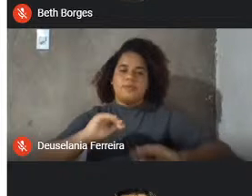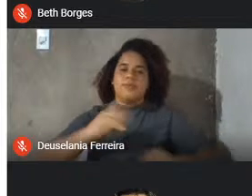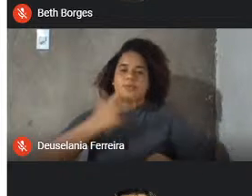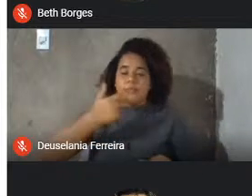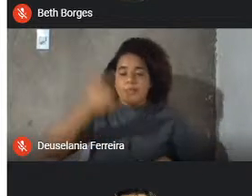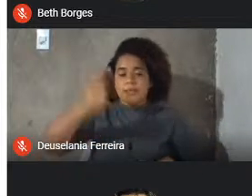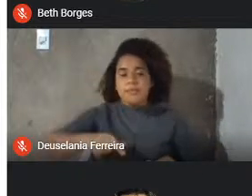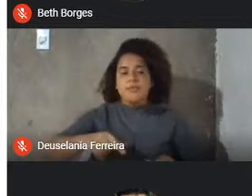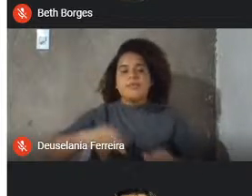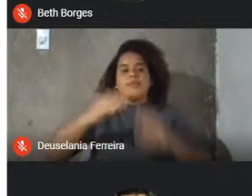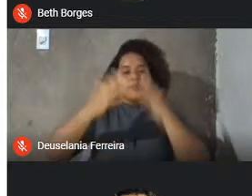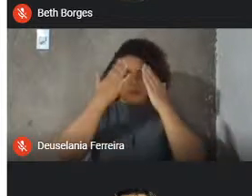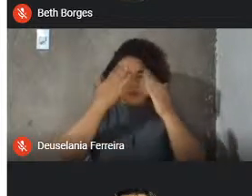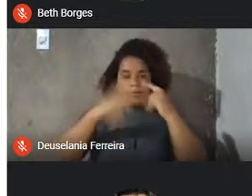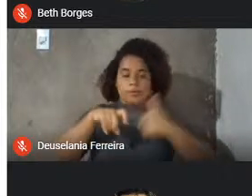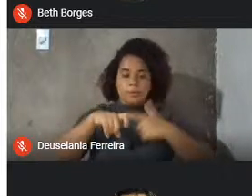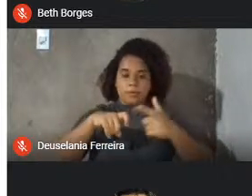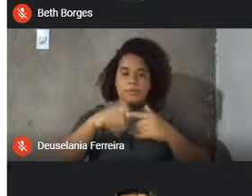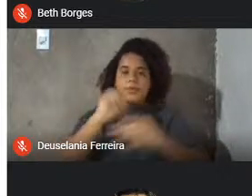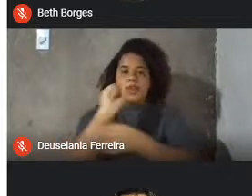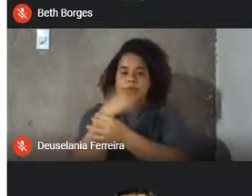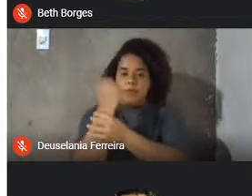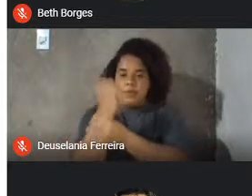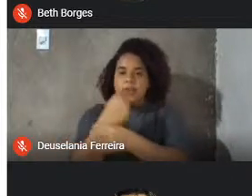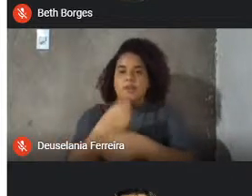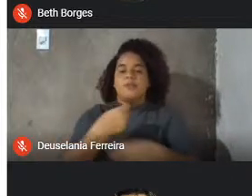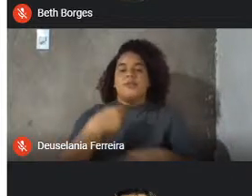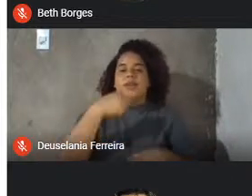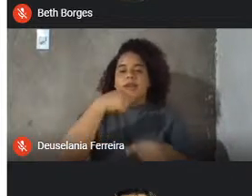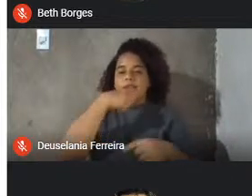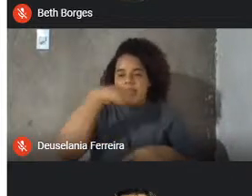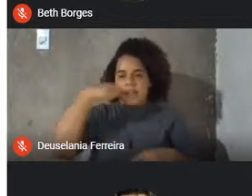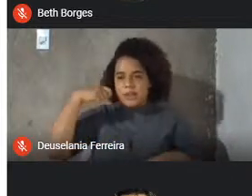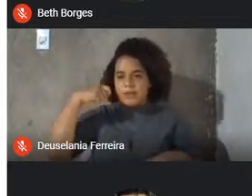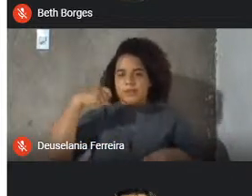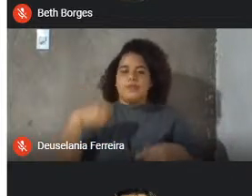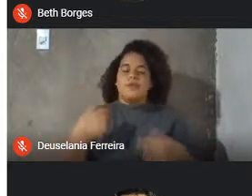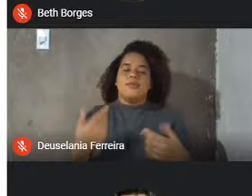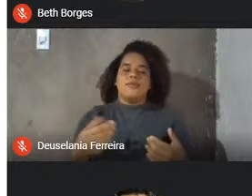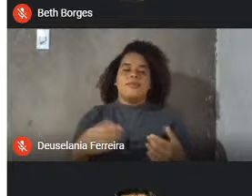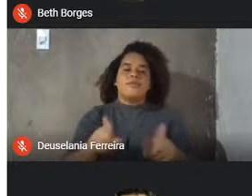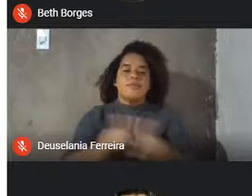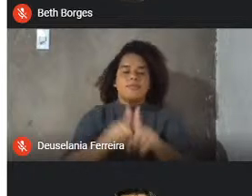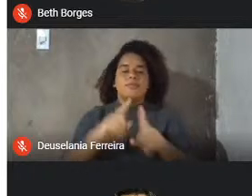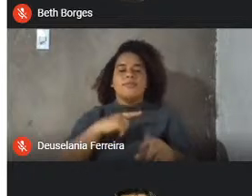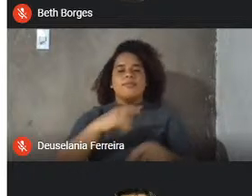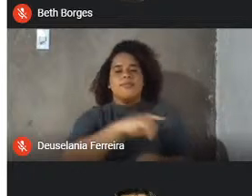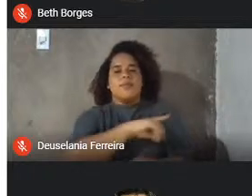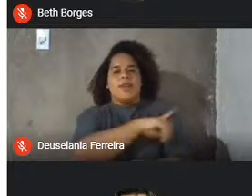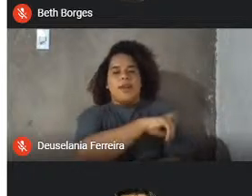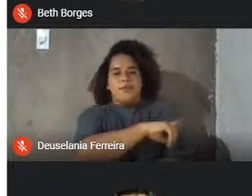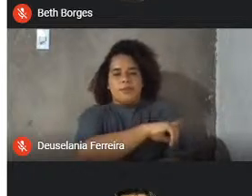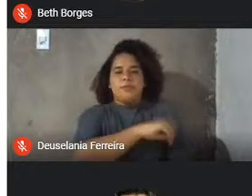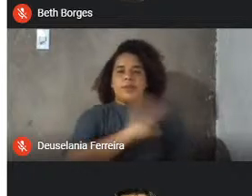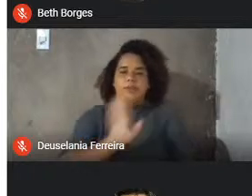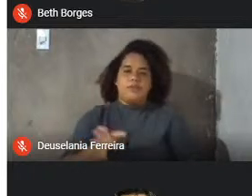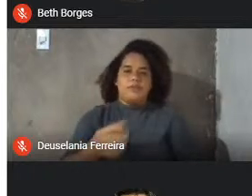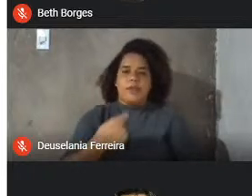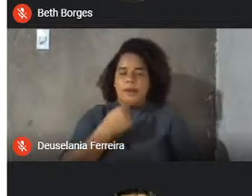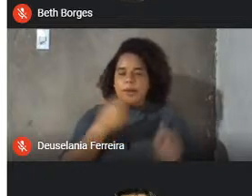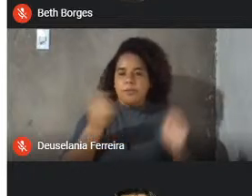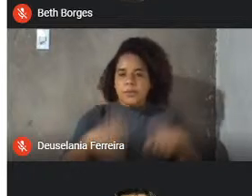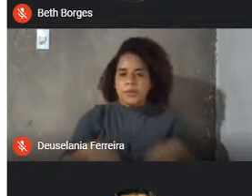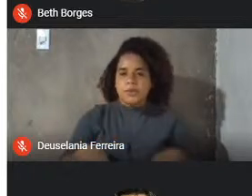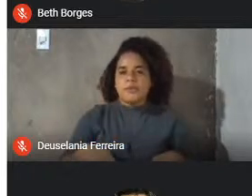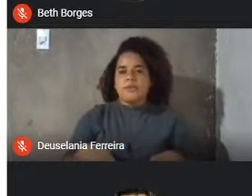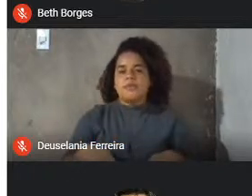psicologia, medicina, fisioterapia e odontologia, que nós estamos já chegando também aí com a enfermagem, dentro desse enquadre. E as outras já